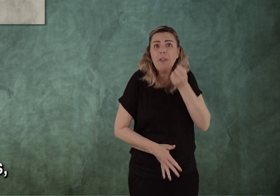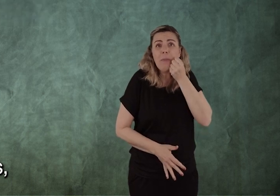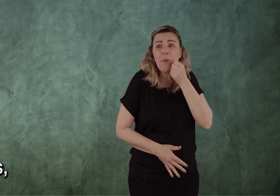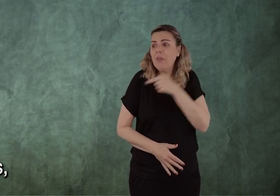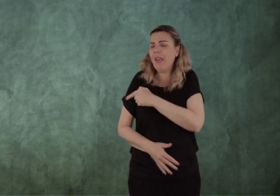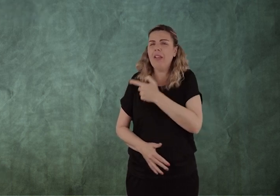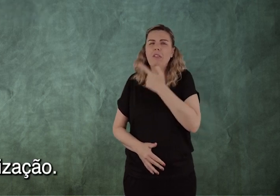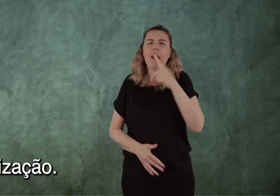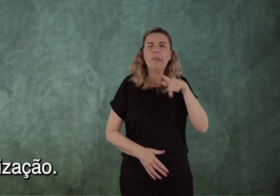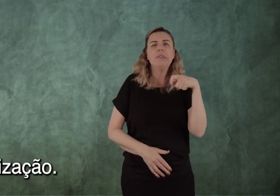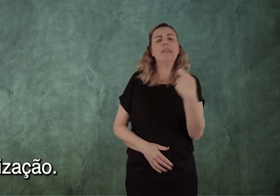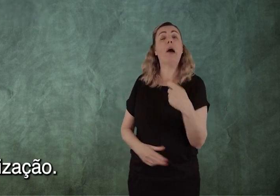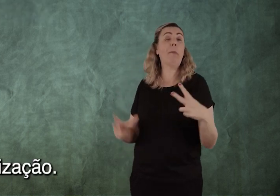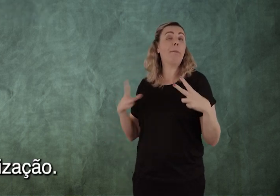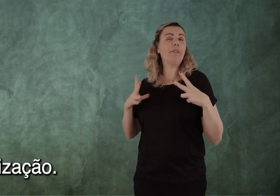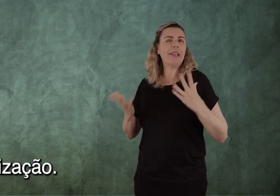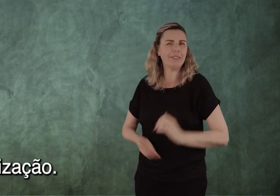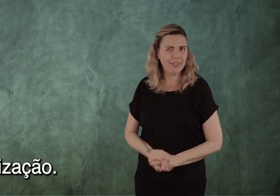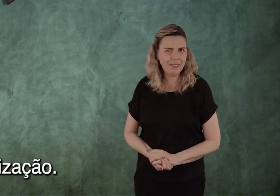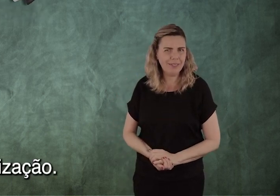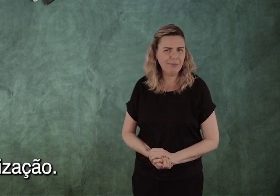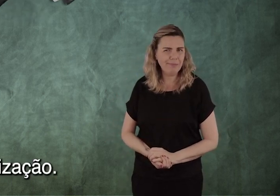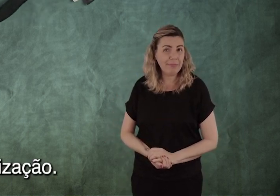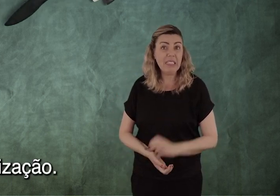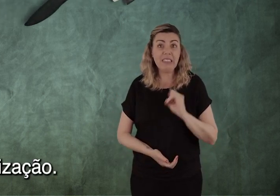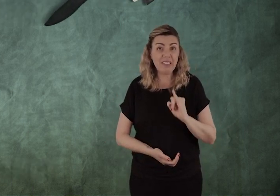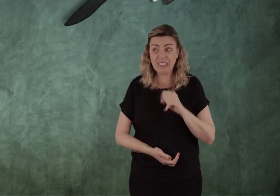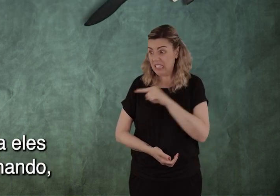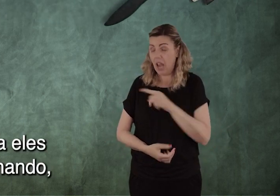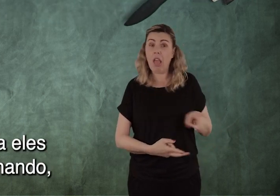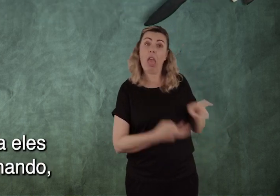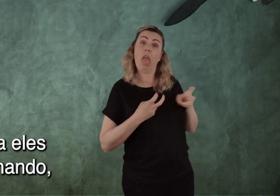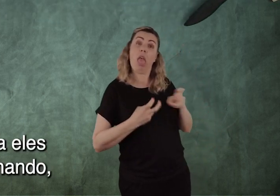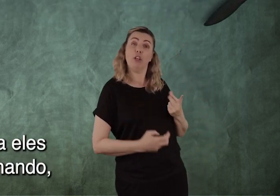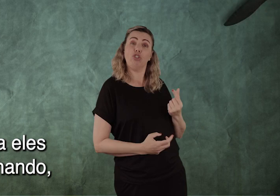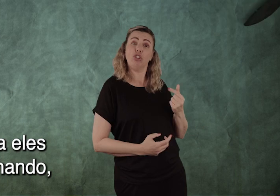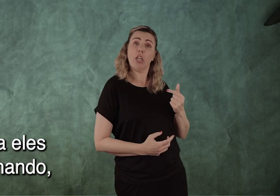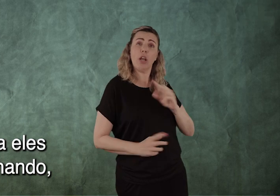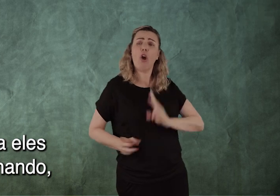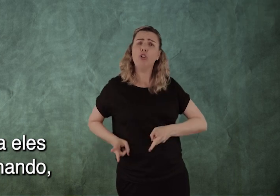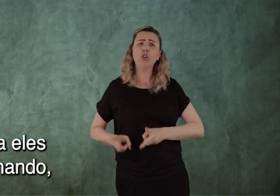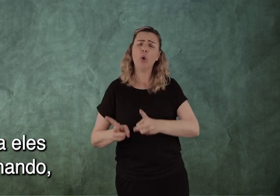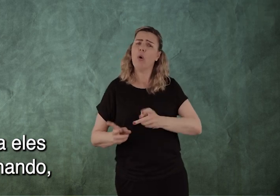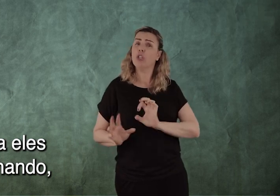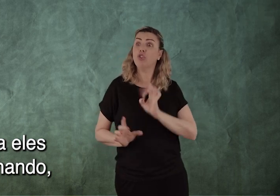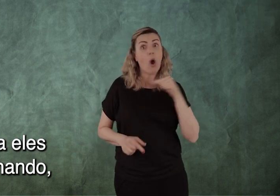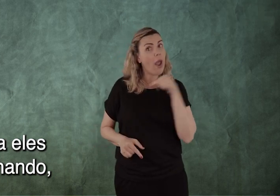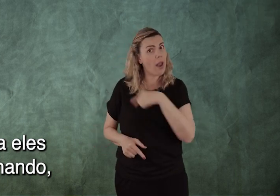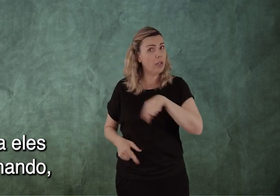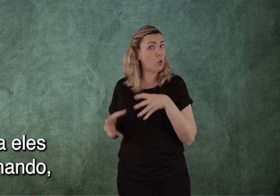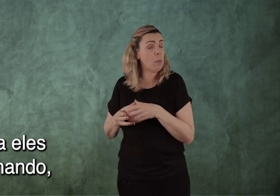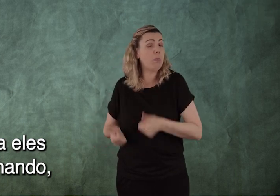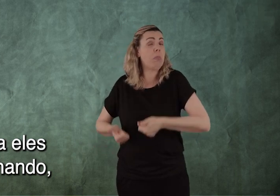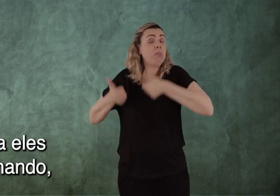de todos nós, chamando isso de privatização. Se houver dinheiro para eles e só